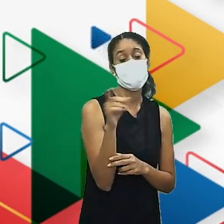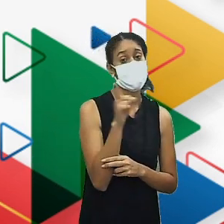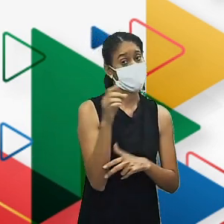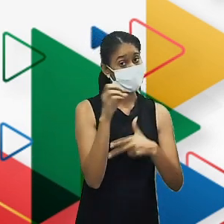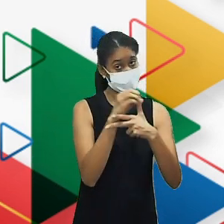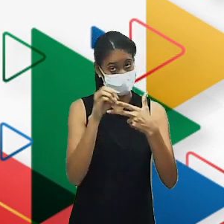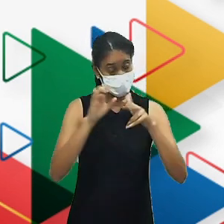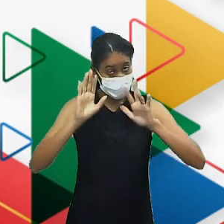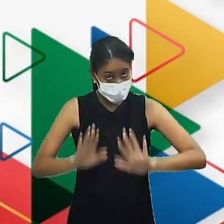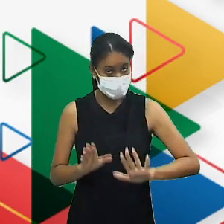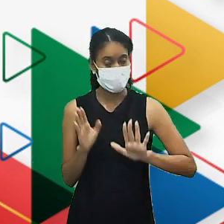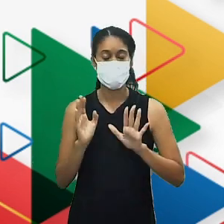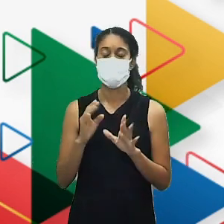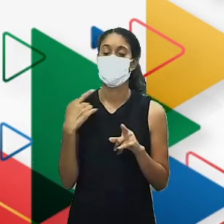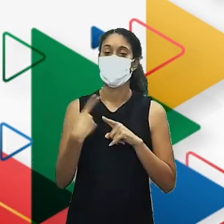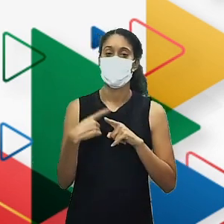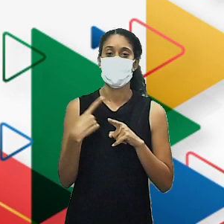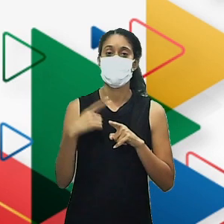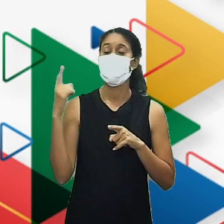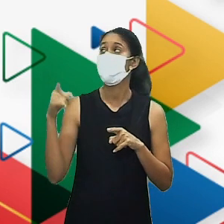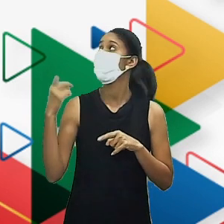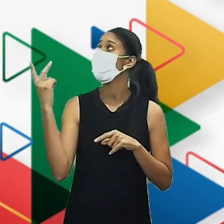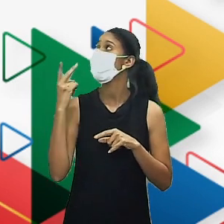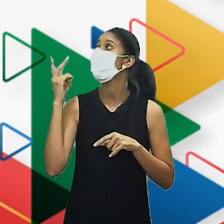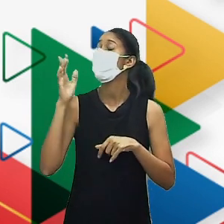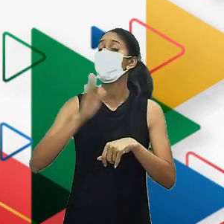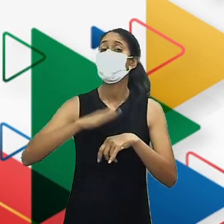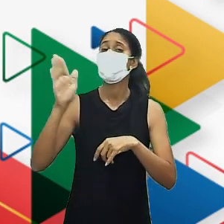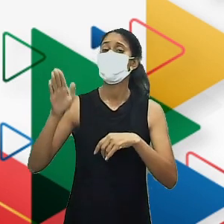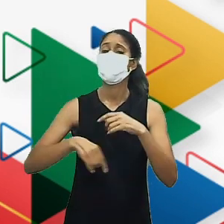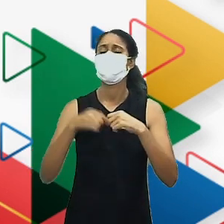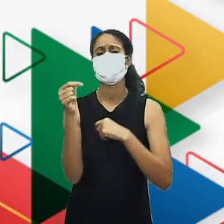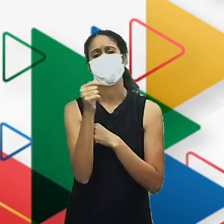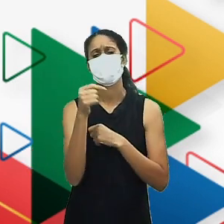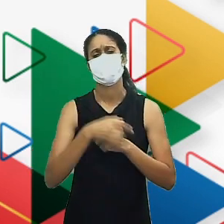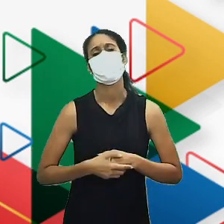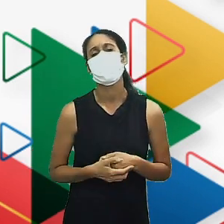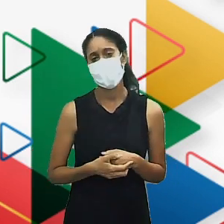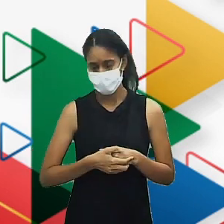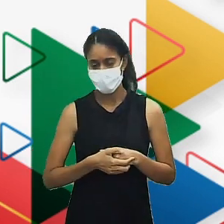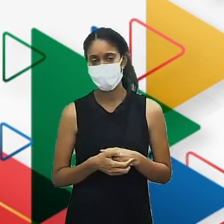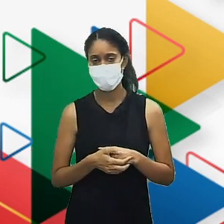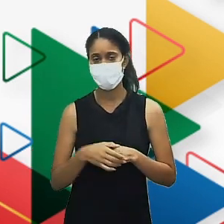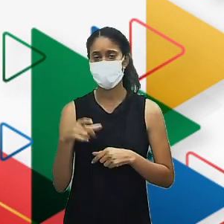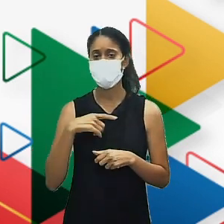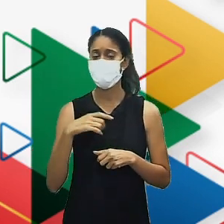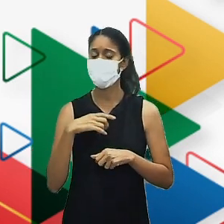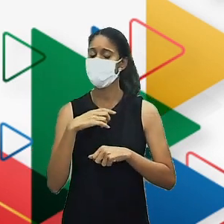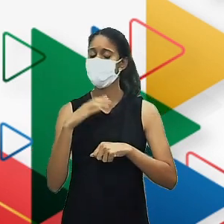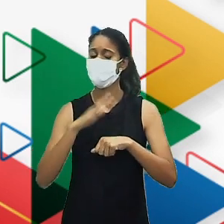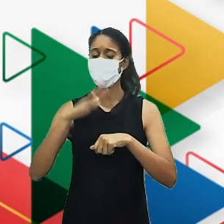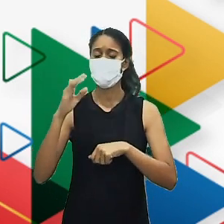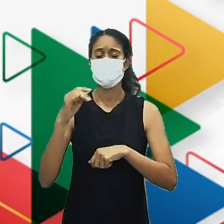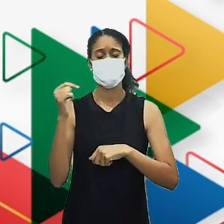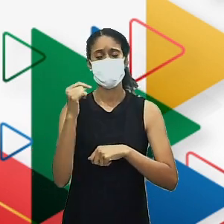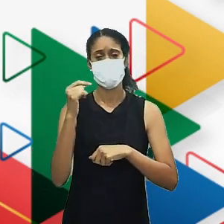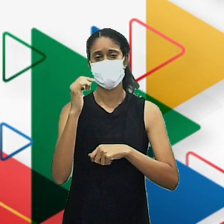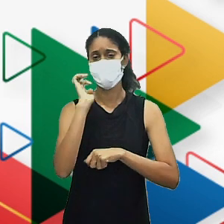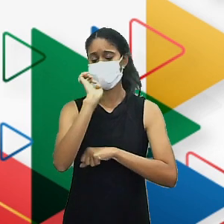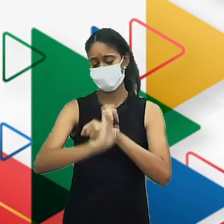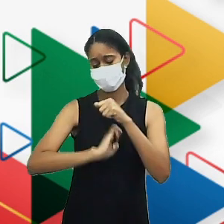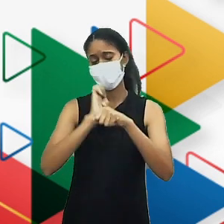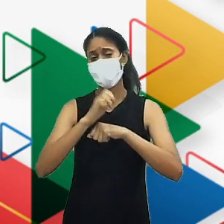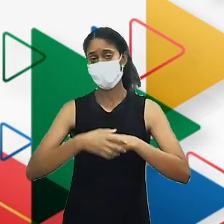Enem, certo? Por quê? Porque eles são os mais negativos, mais eletronegativos da tabela periódica. Então, por